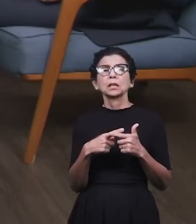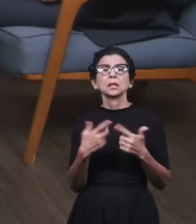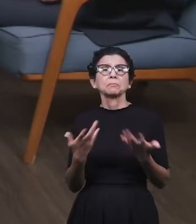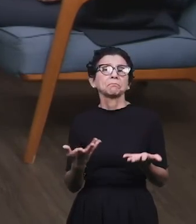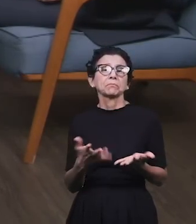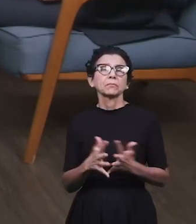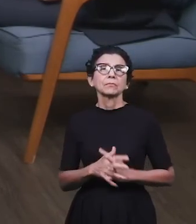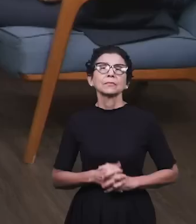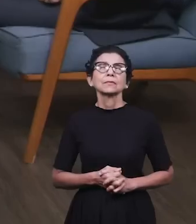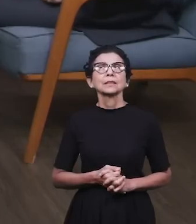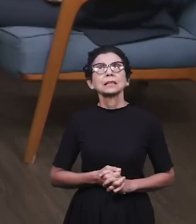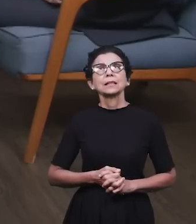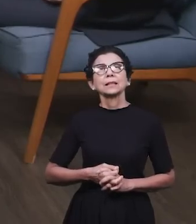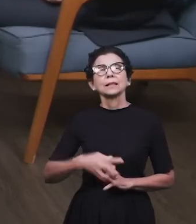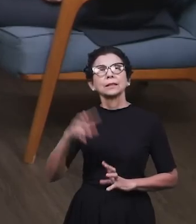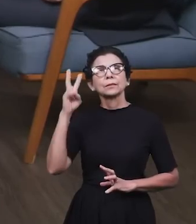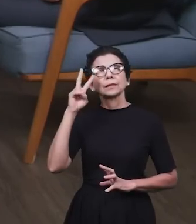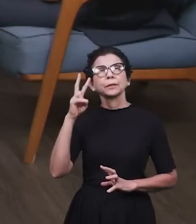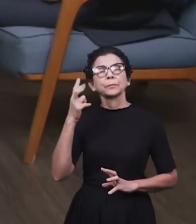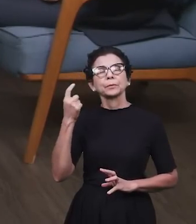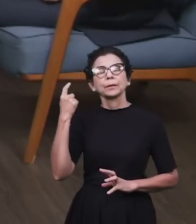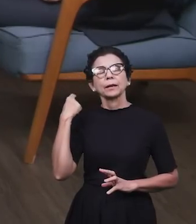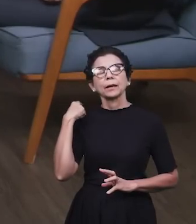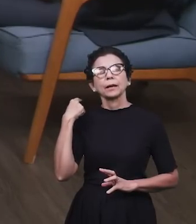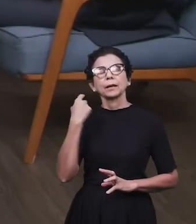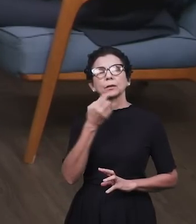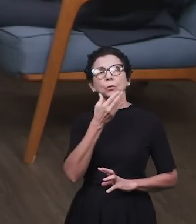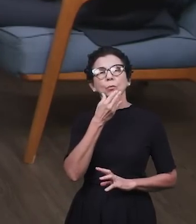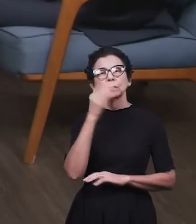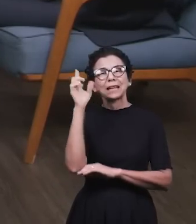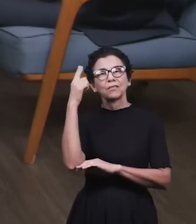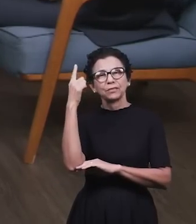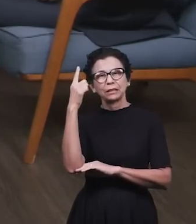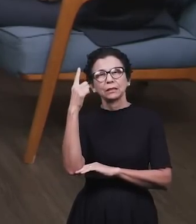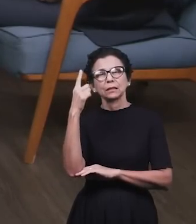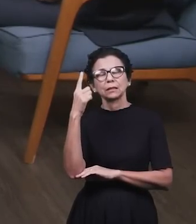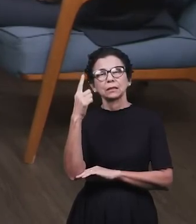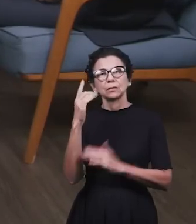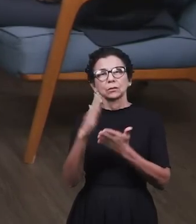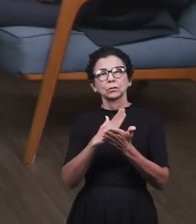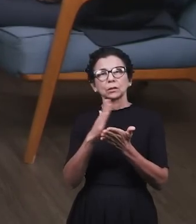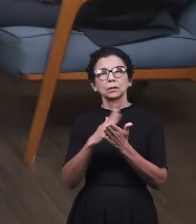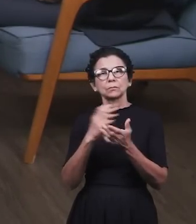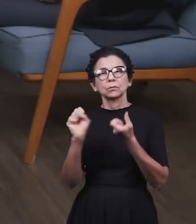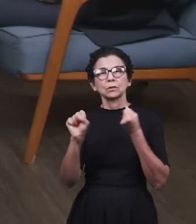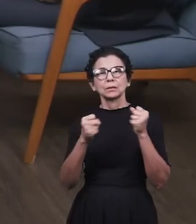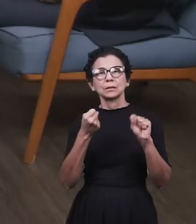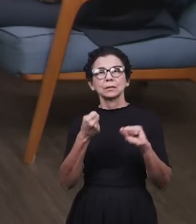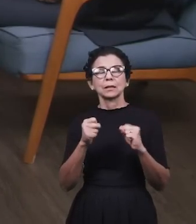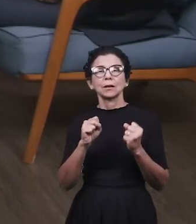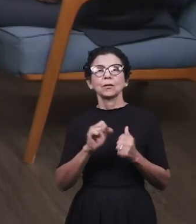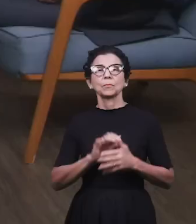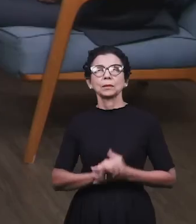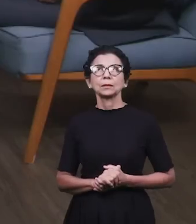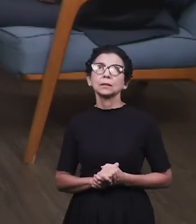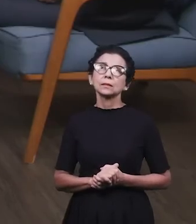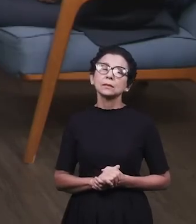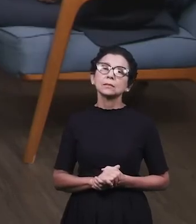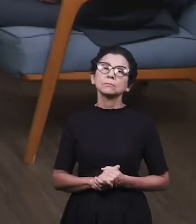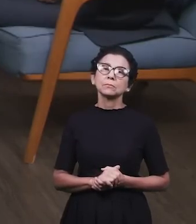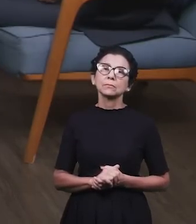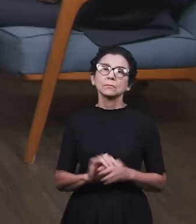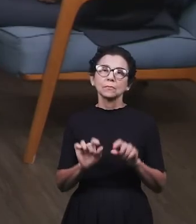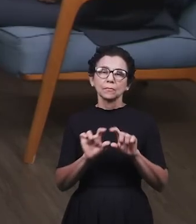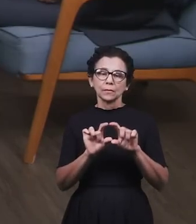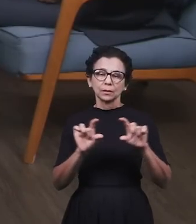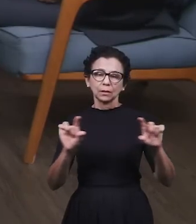sempre naquela expressão do salmista Davi, no salmo mais conhecido, quando diz: o Senhor é meu pastor e nada